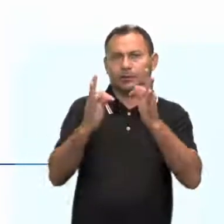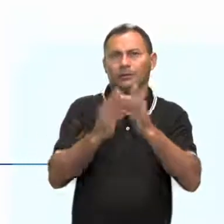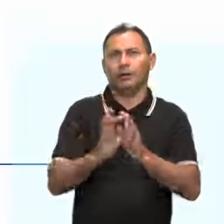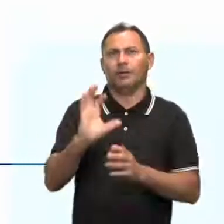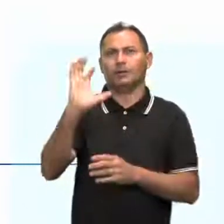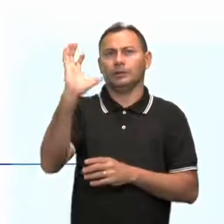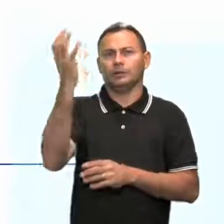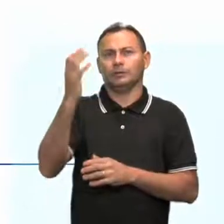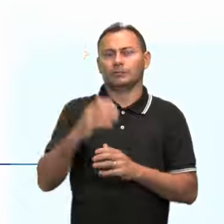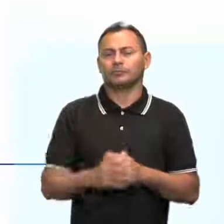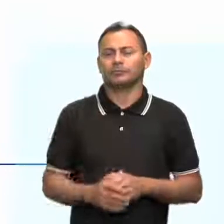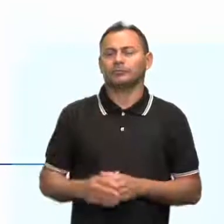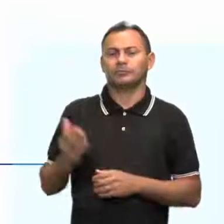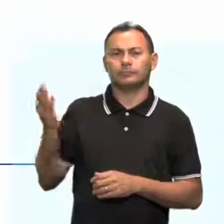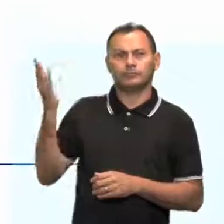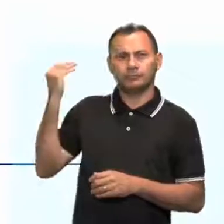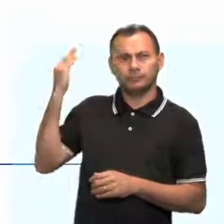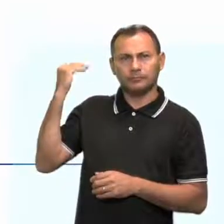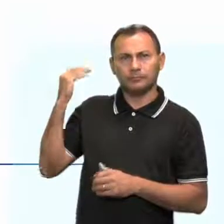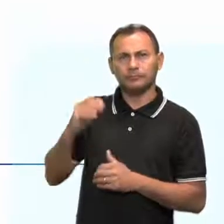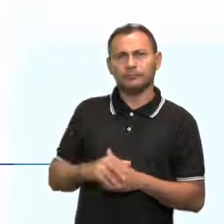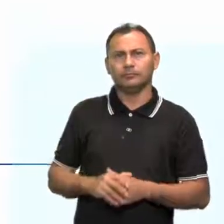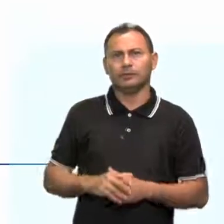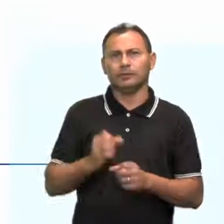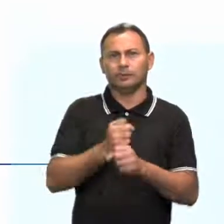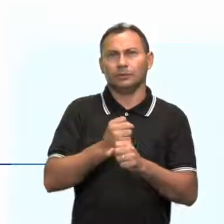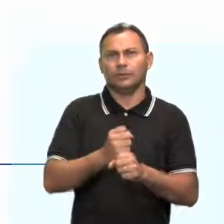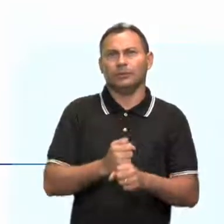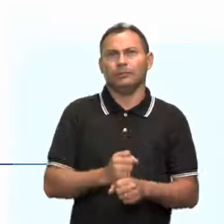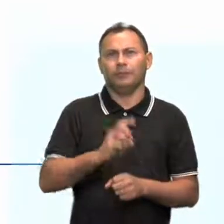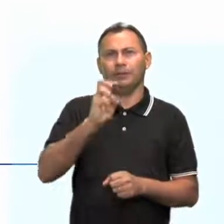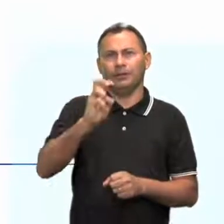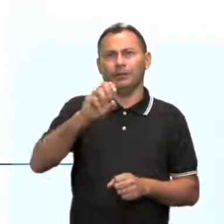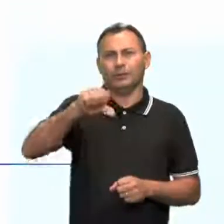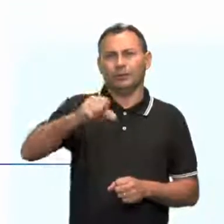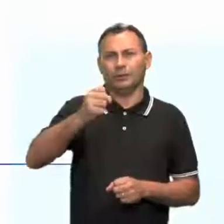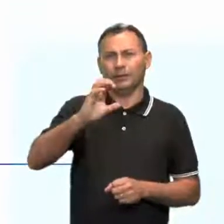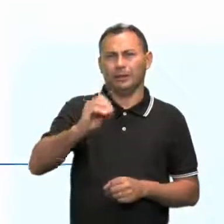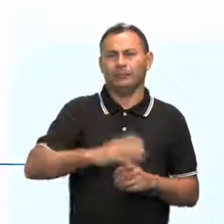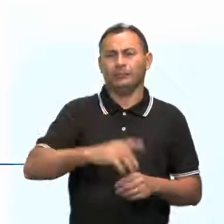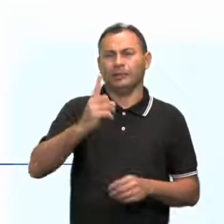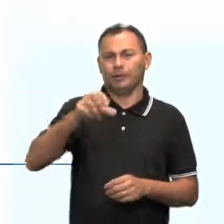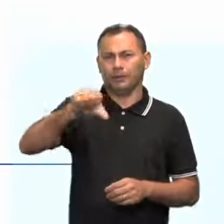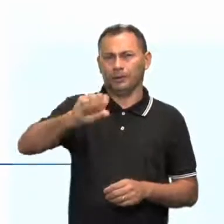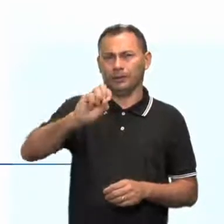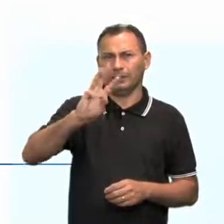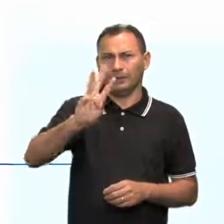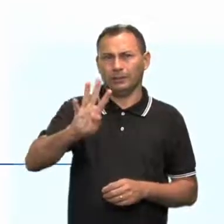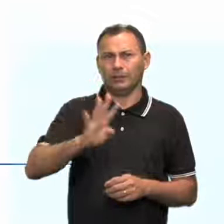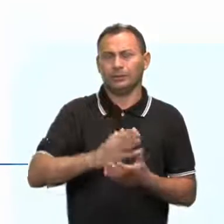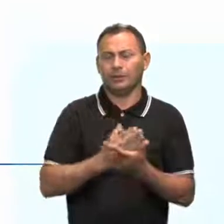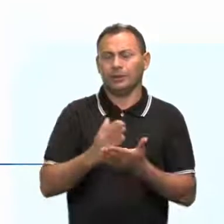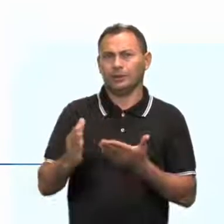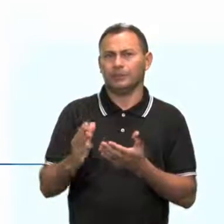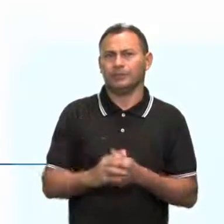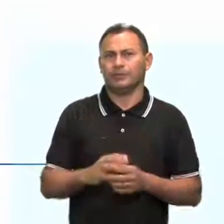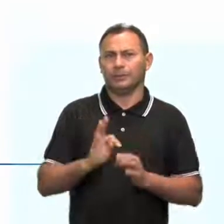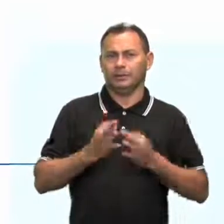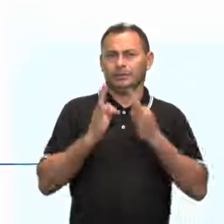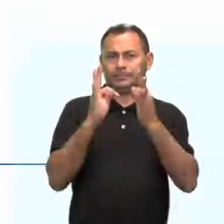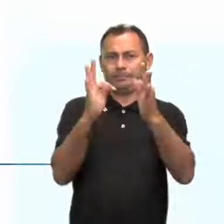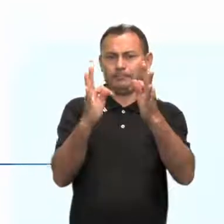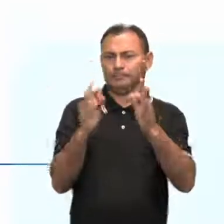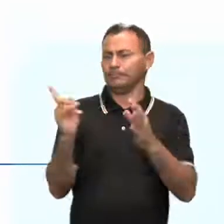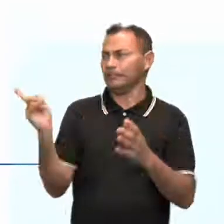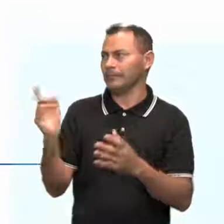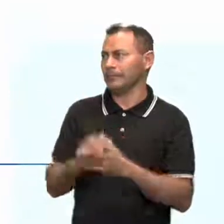que aconteceu. Lá atrás, nos anos 1980, 1982, quando começou essa